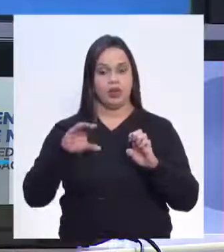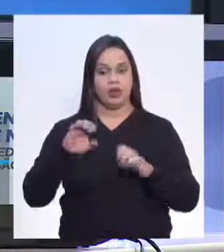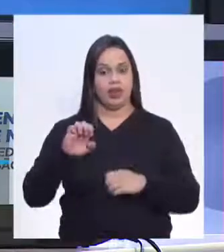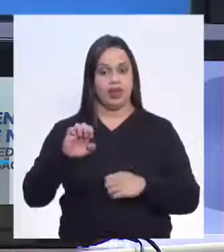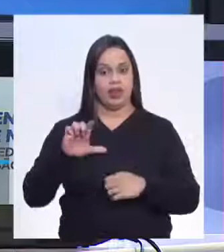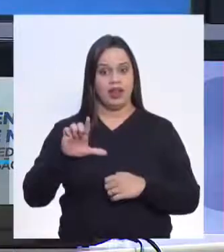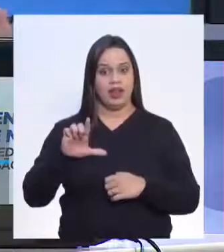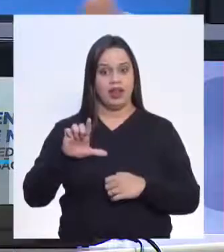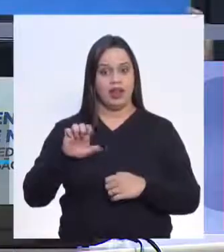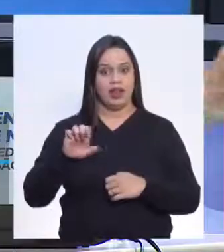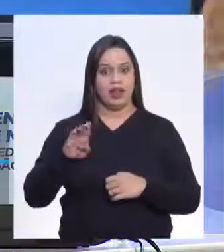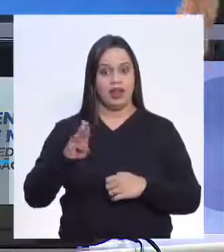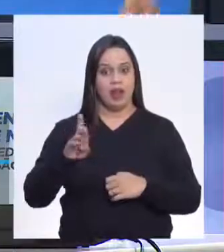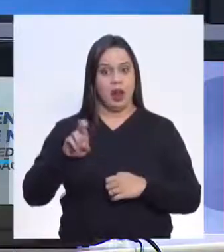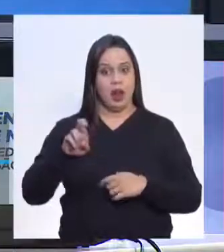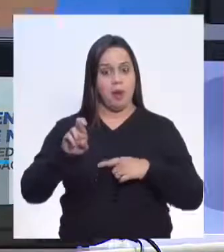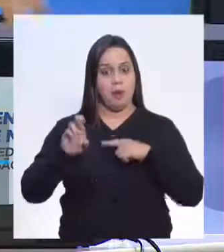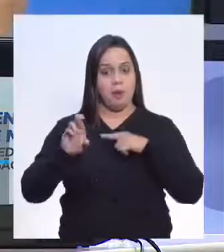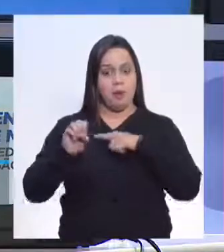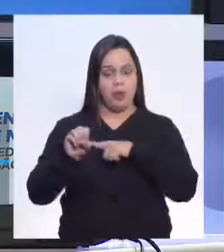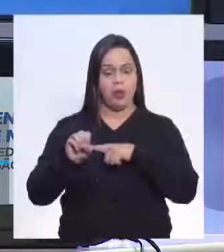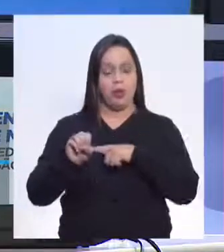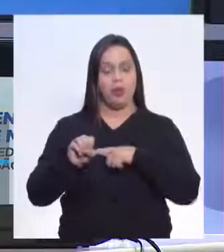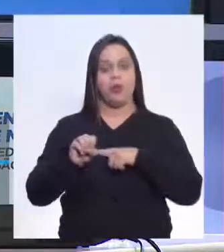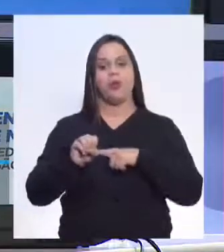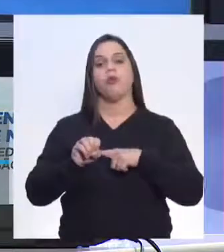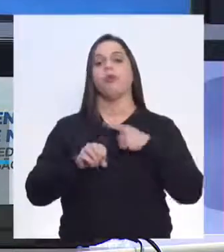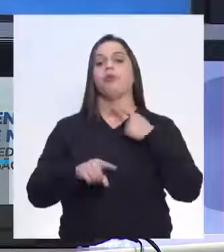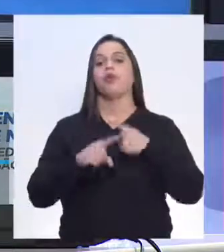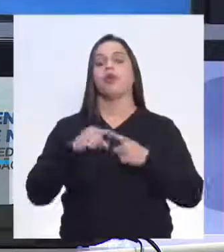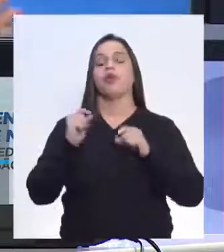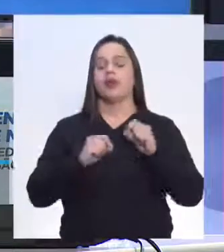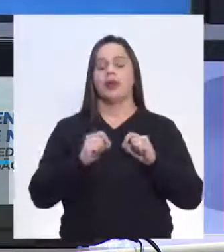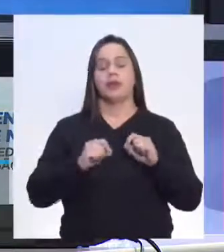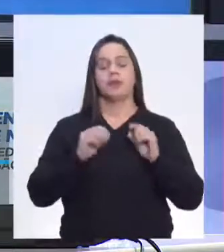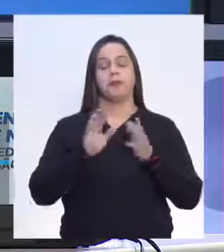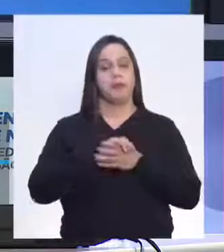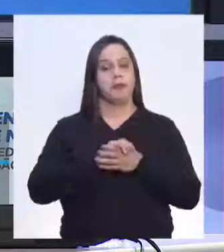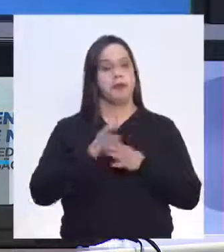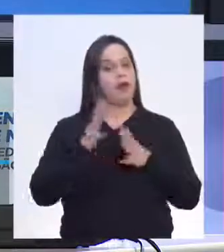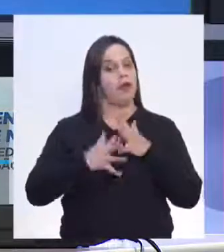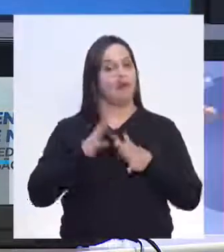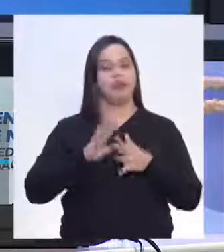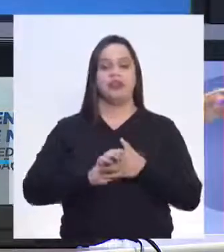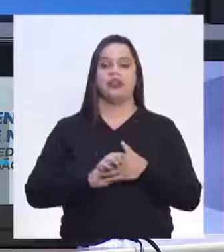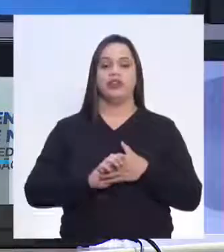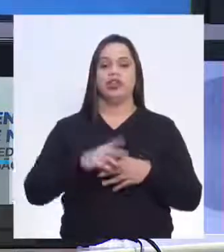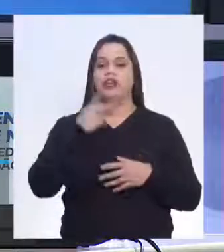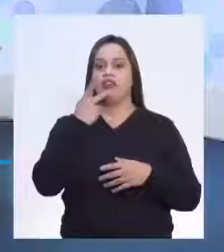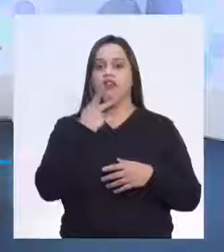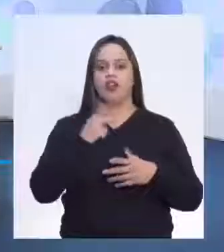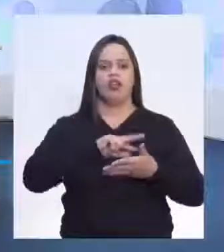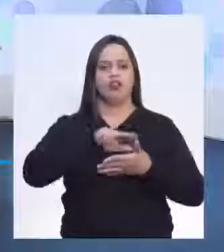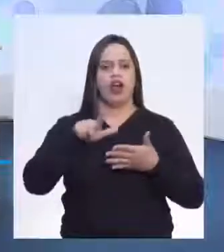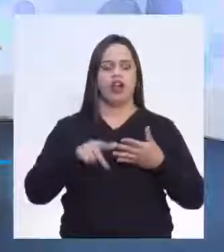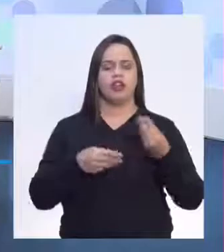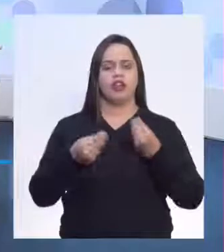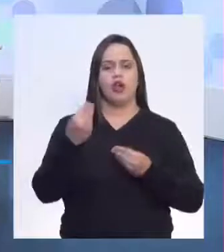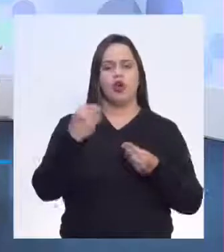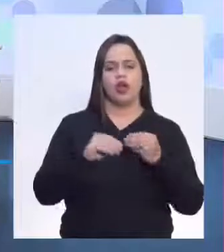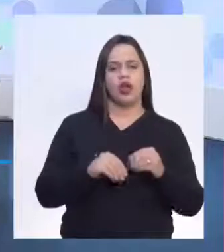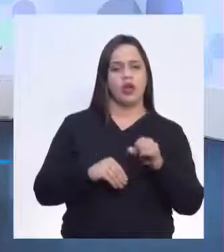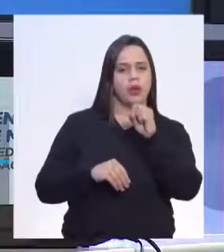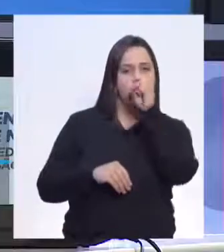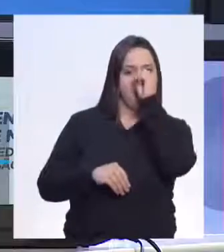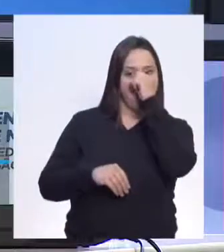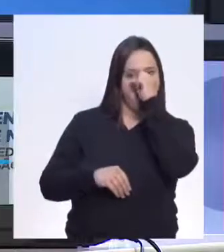cérebro. Boa. Vamos confundir, não, hein? Deia, deixa eu pausar aqui. Eu já achei aqui a resposta que eu queria. Vários alunos colocando porco, o rabicó, o